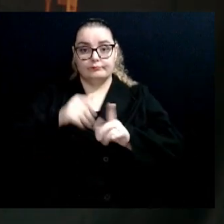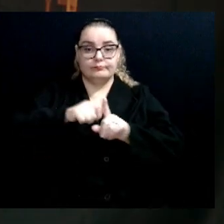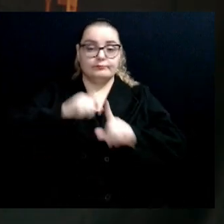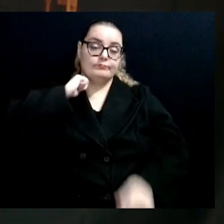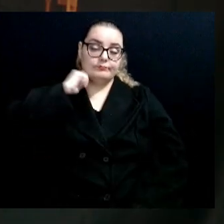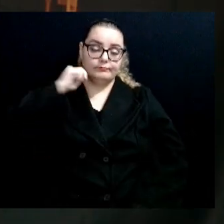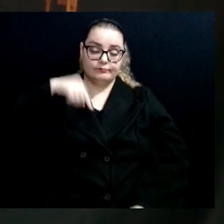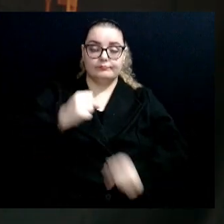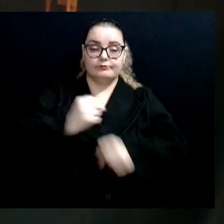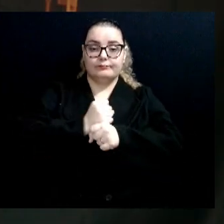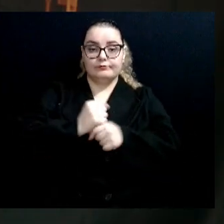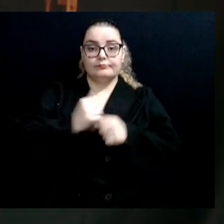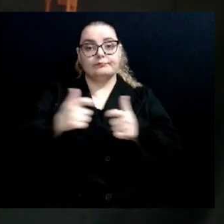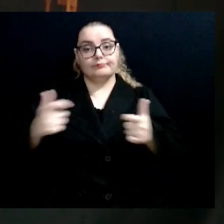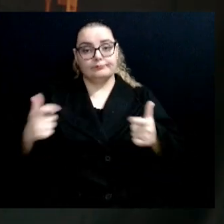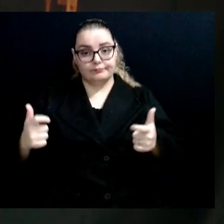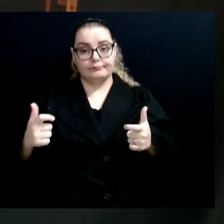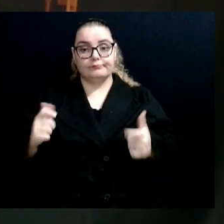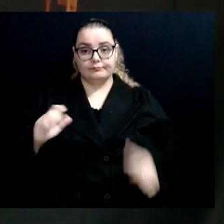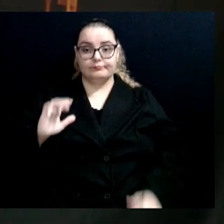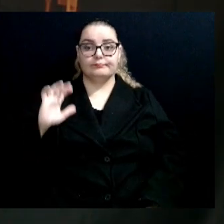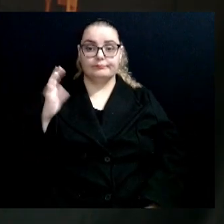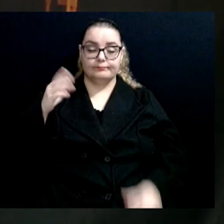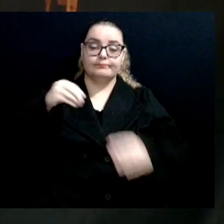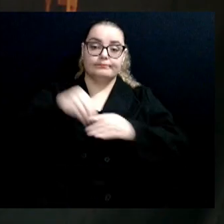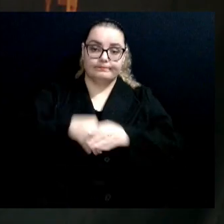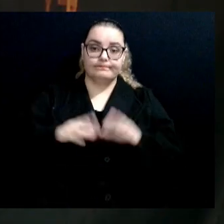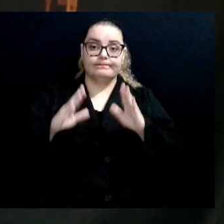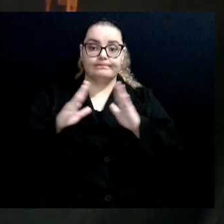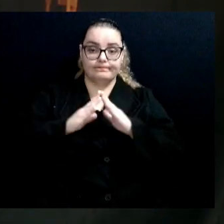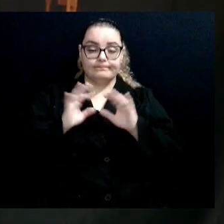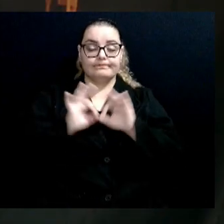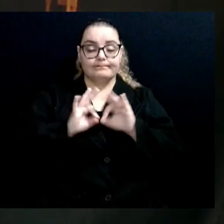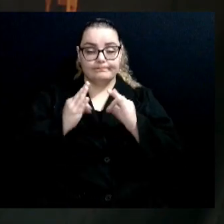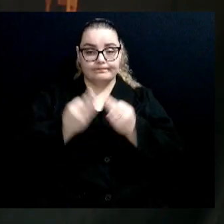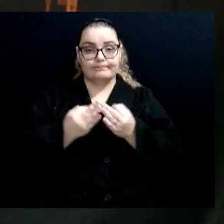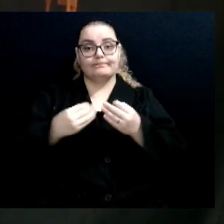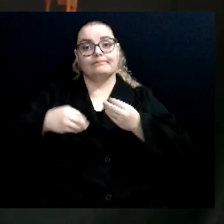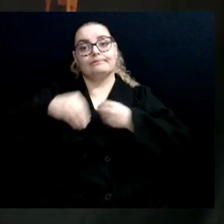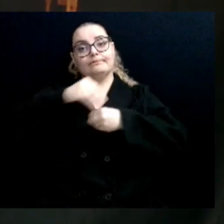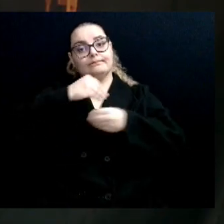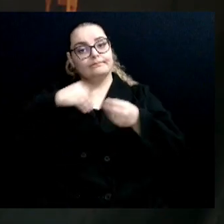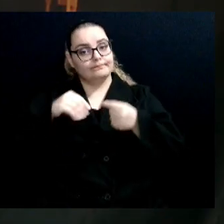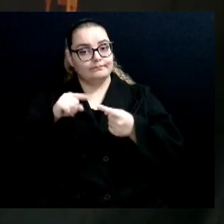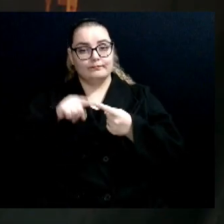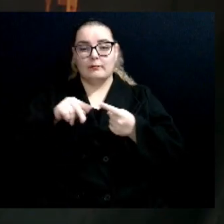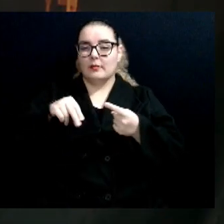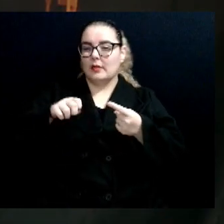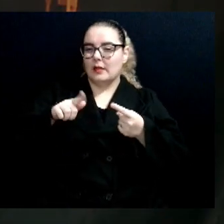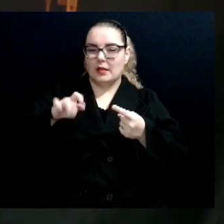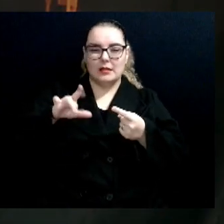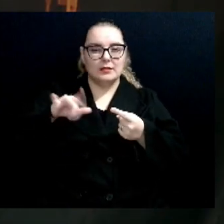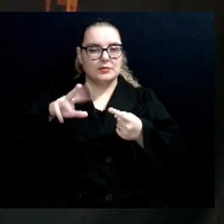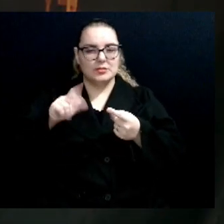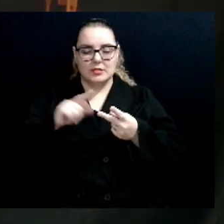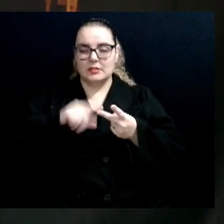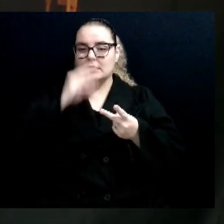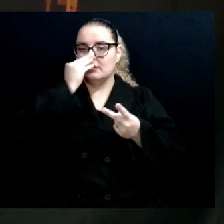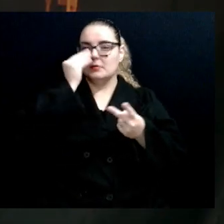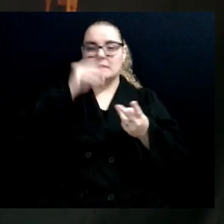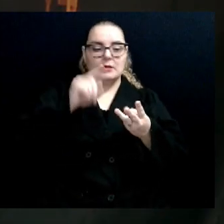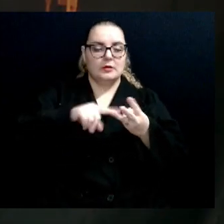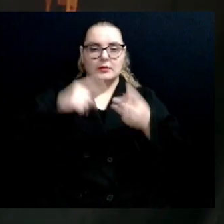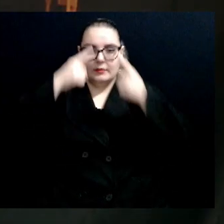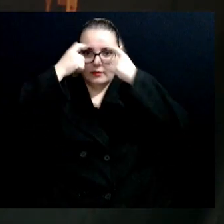dos casos acontece dentro do ambiente familiar e envolve situações de negligência, abandono, violência psicológica e